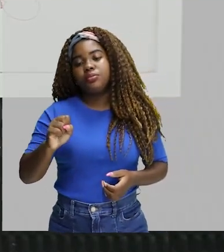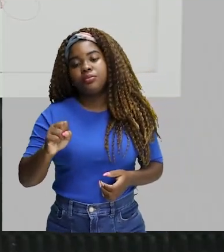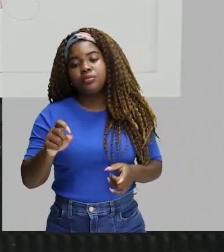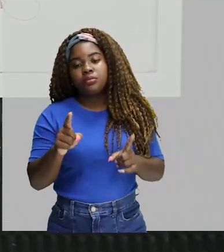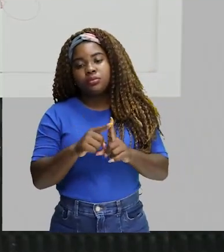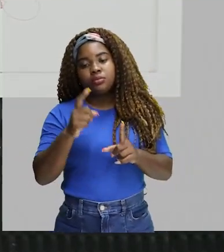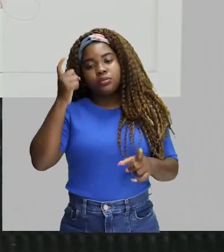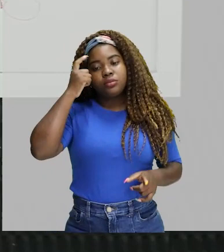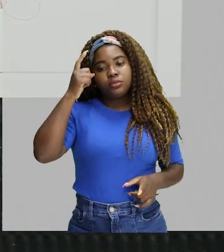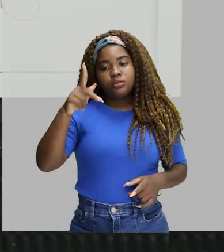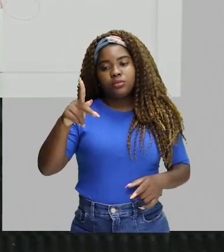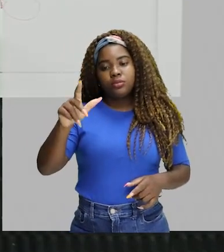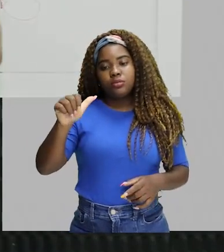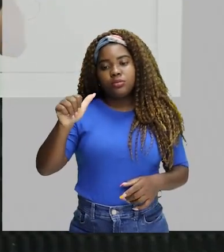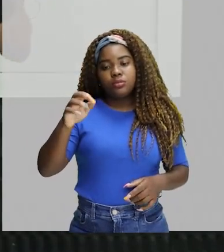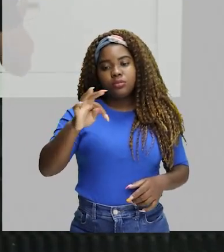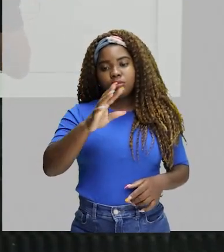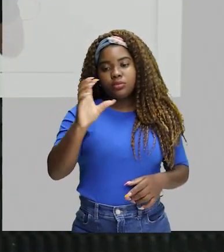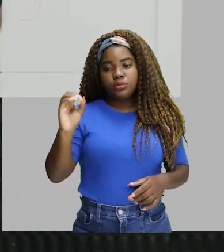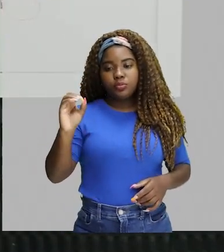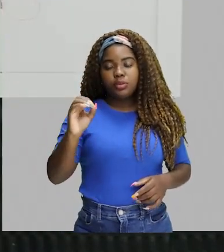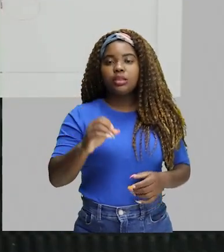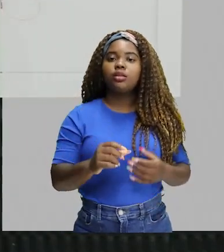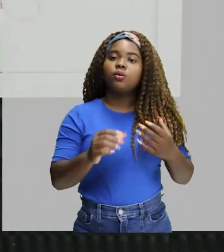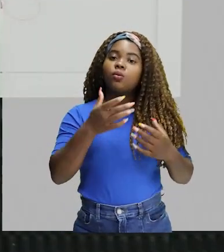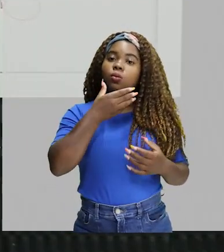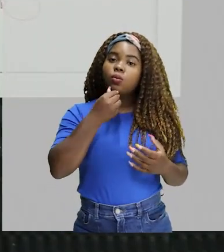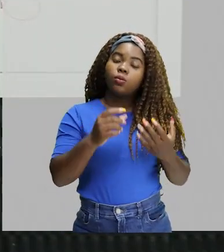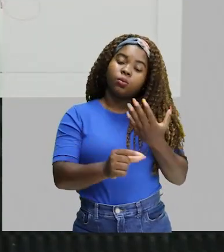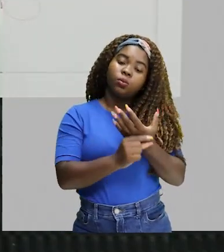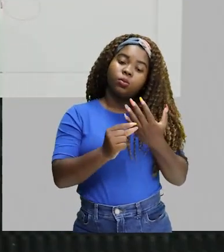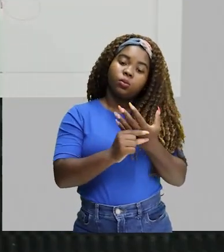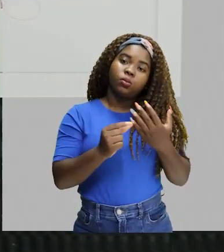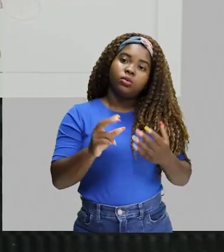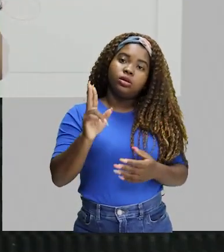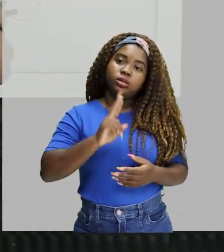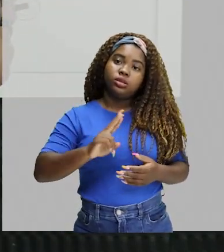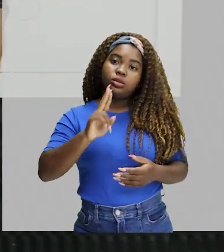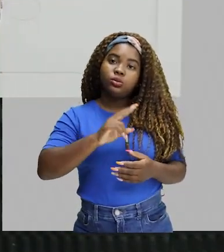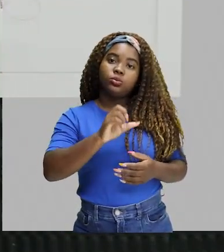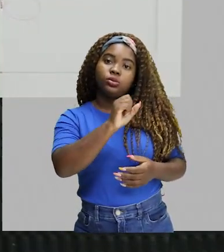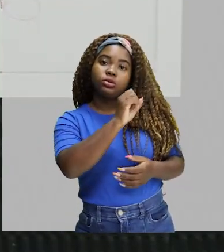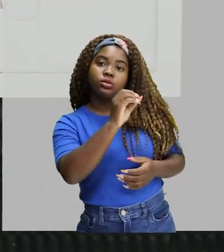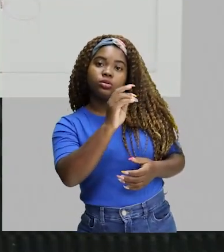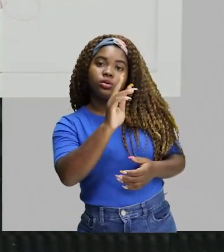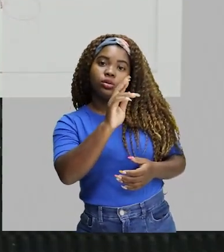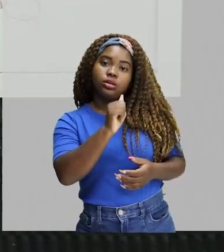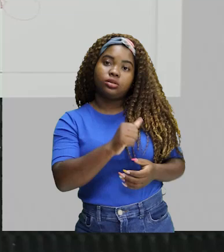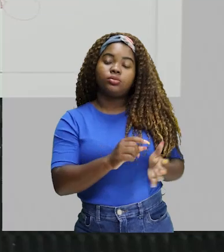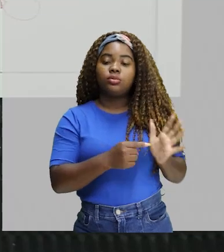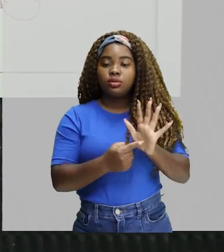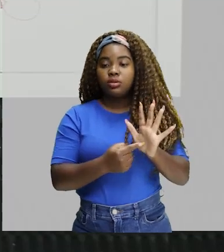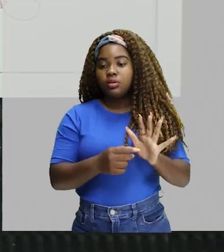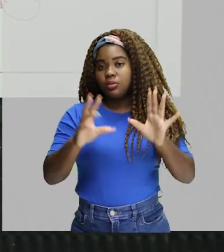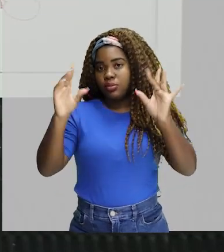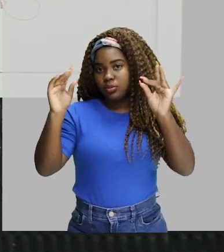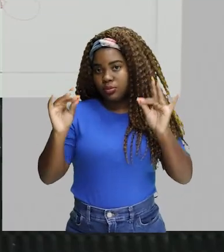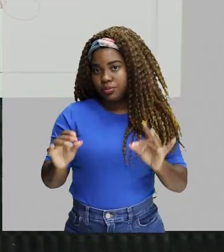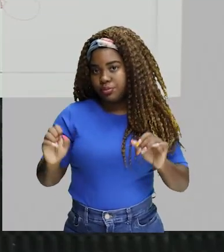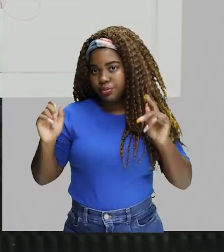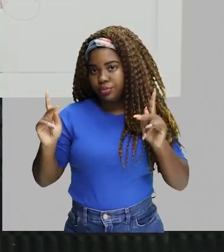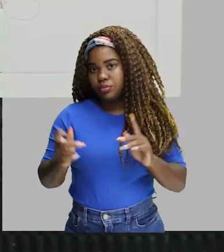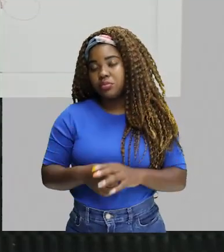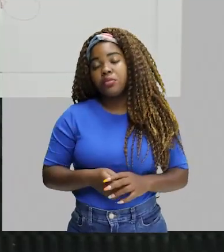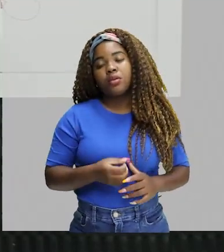o pensamento de Platão como autor que usa a personagem para demonstrar aquilo que quer. Tá? É